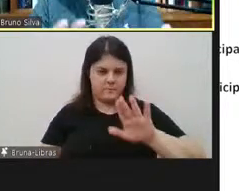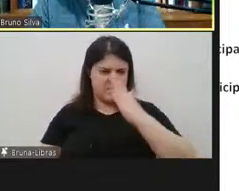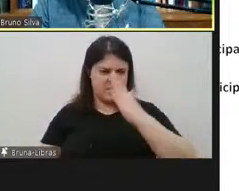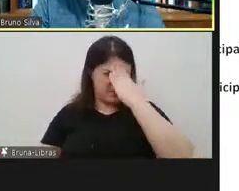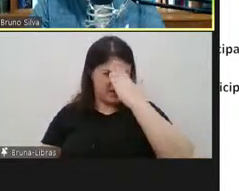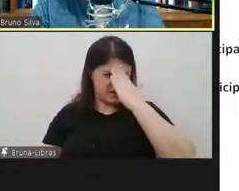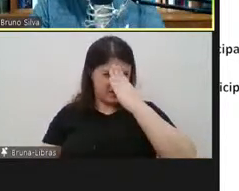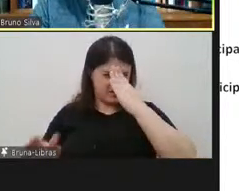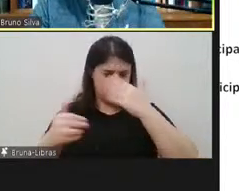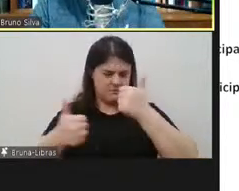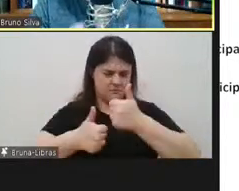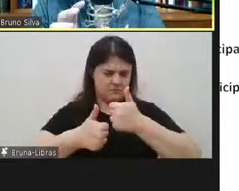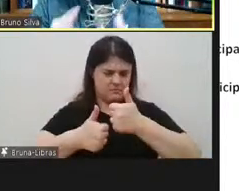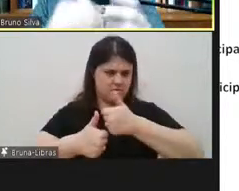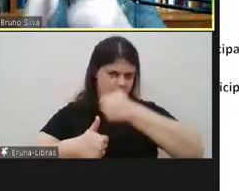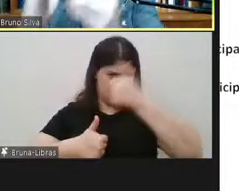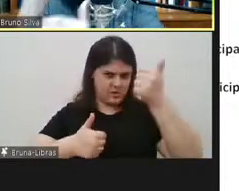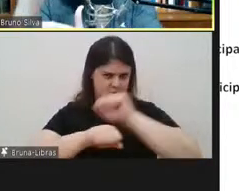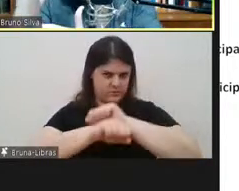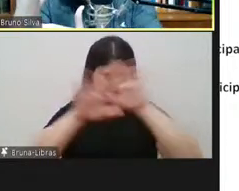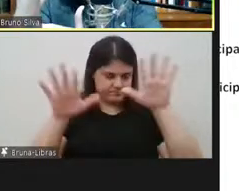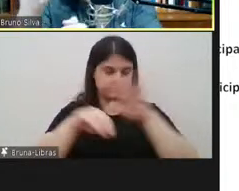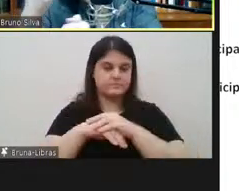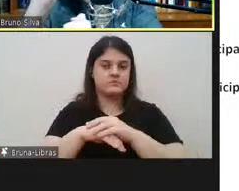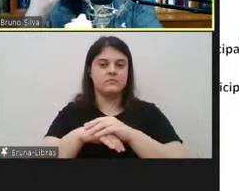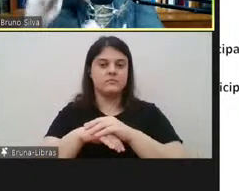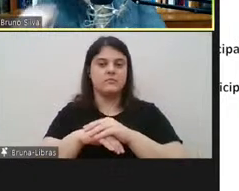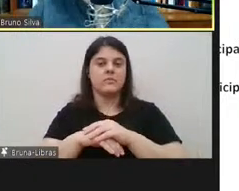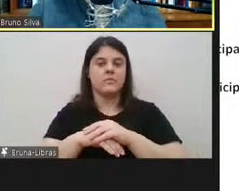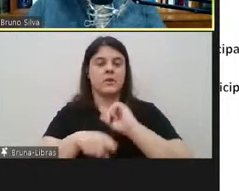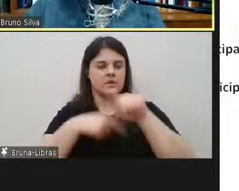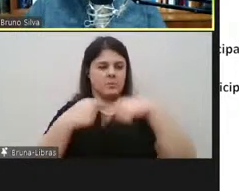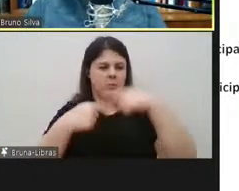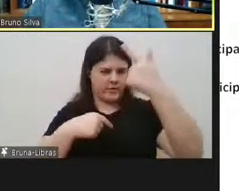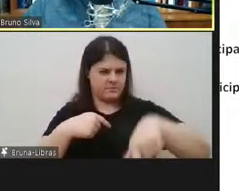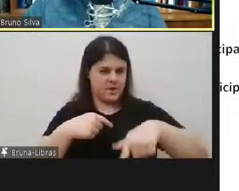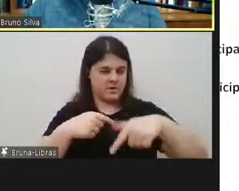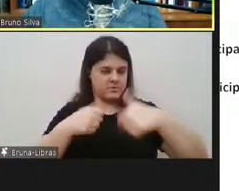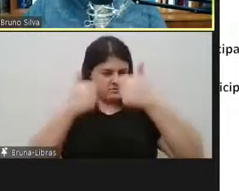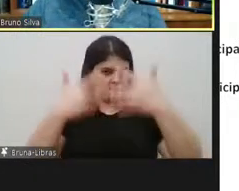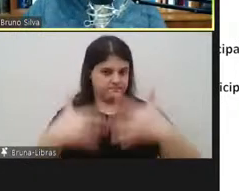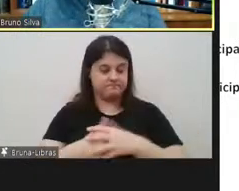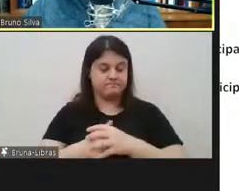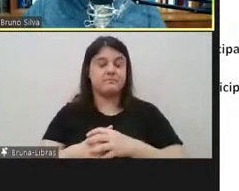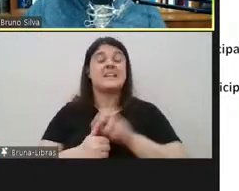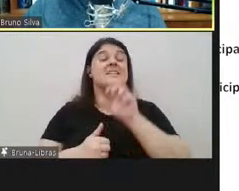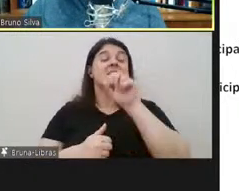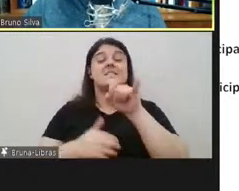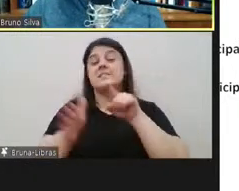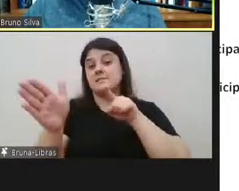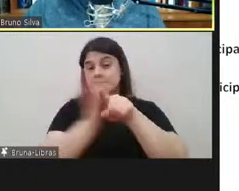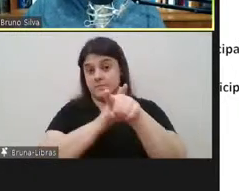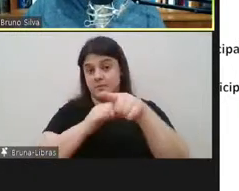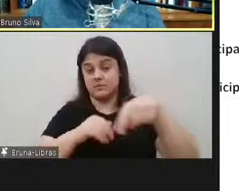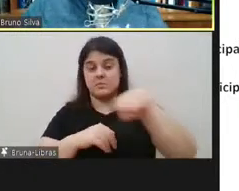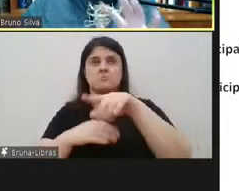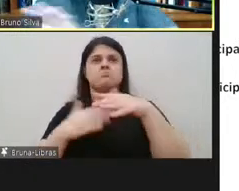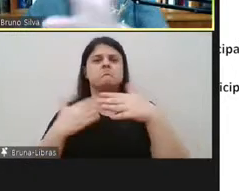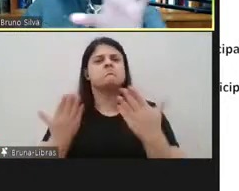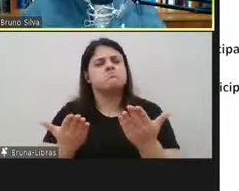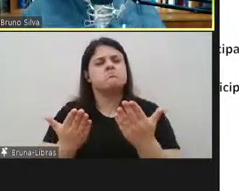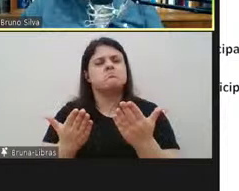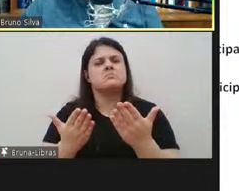para a gente poder entender minimamente que eu tô dizendo a quilos pra depois eu volto porque mais à frente nesse ponto se eu perguntar para vocês o que